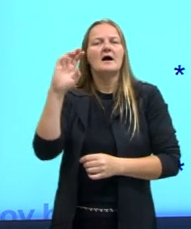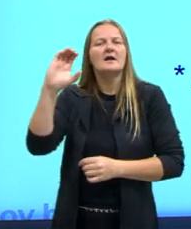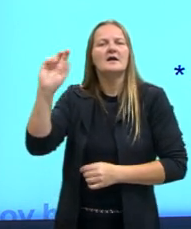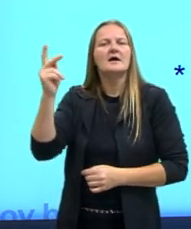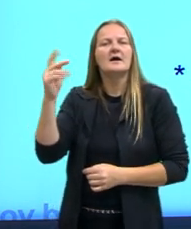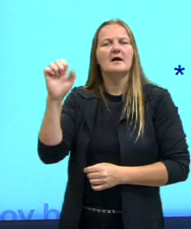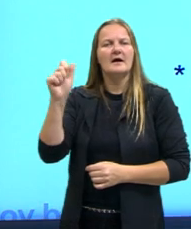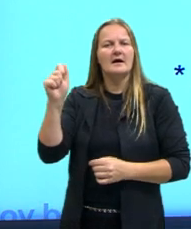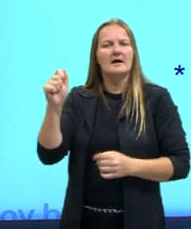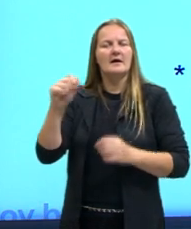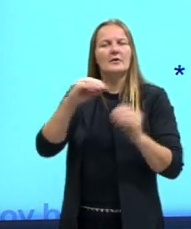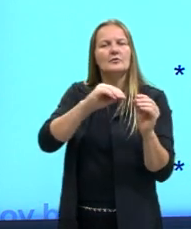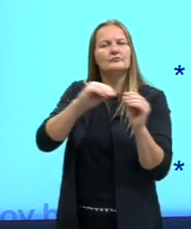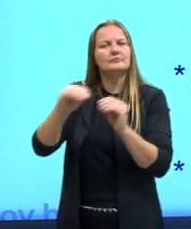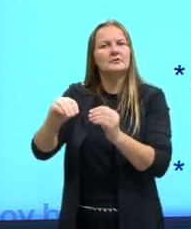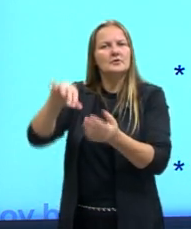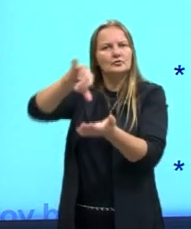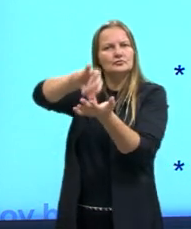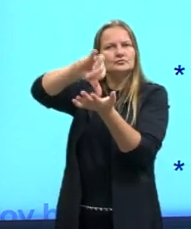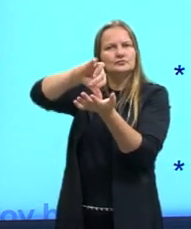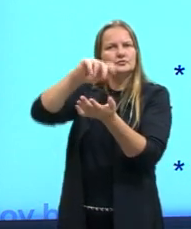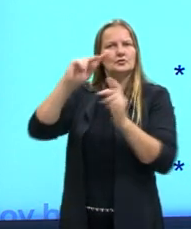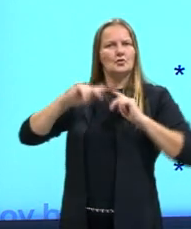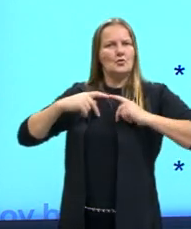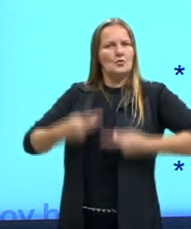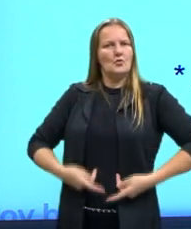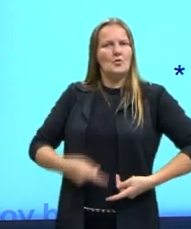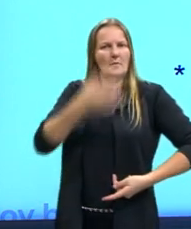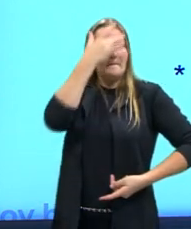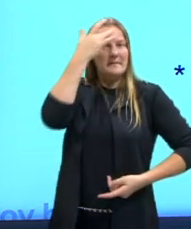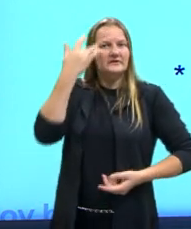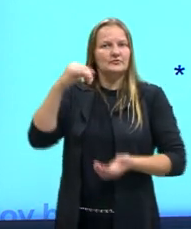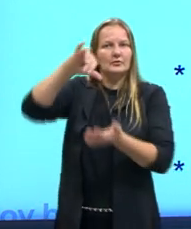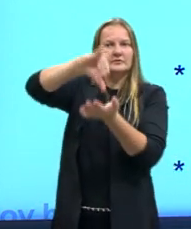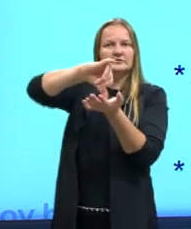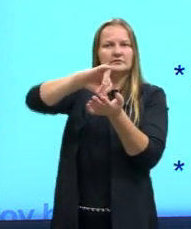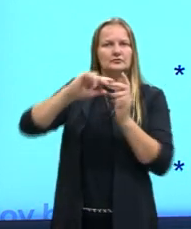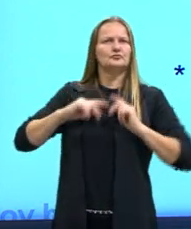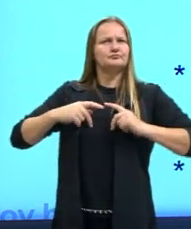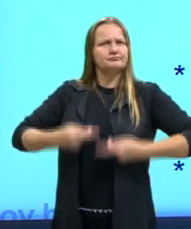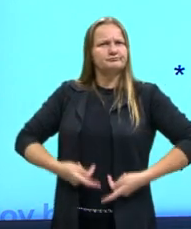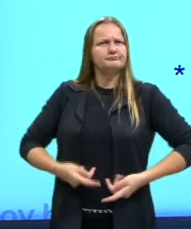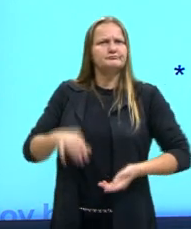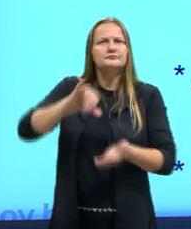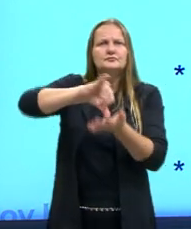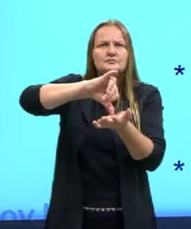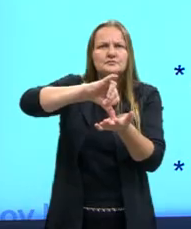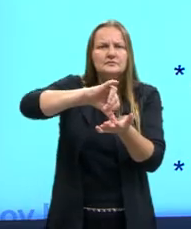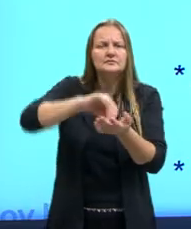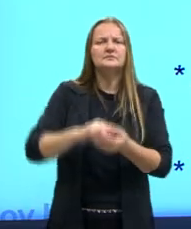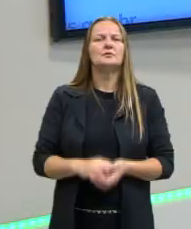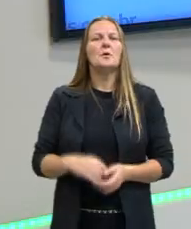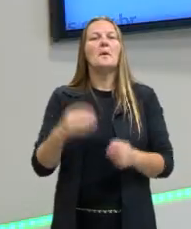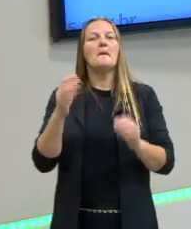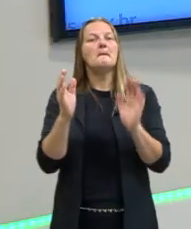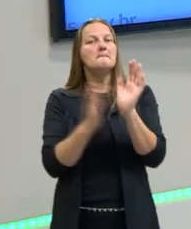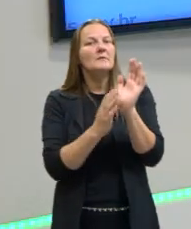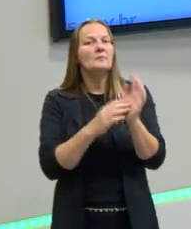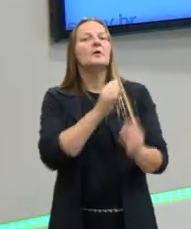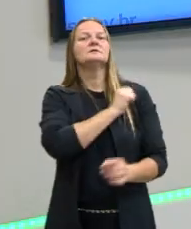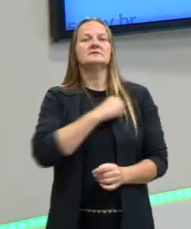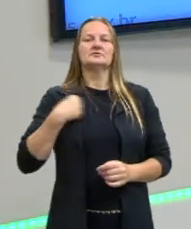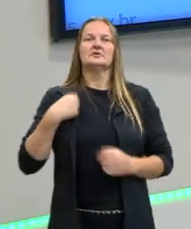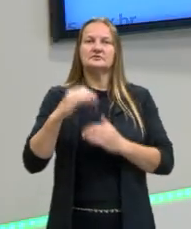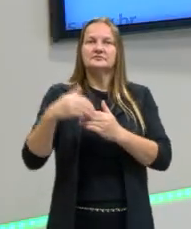mas sim já para para o ser humano já para o homem que você já está abrindo o caminho para a nossa socráticas que